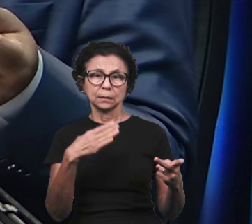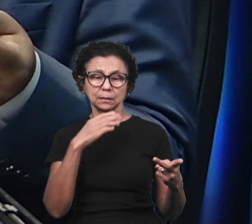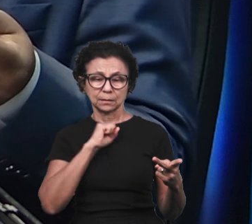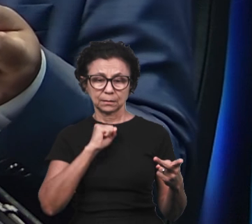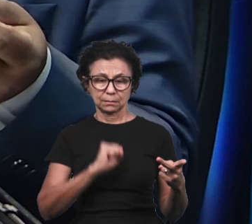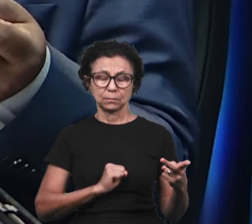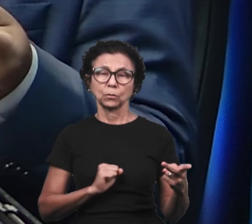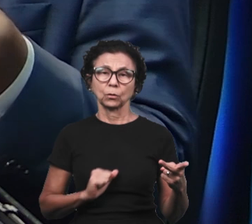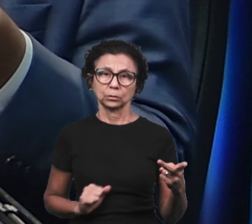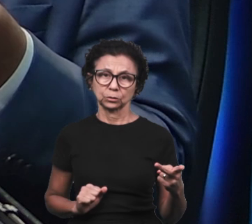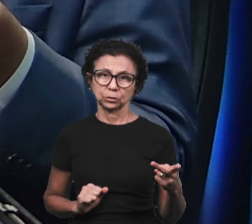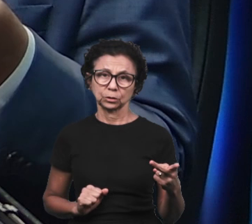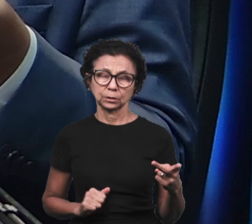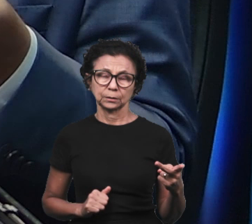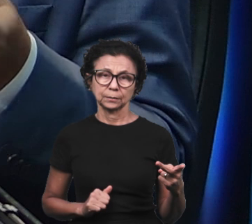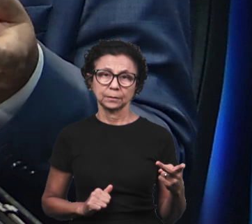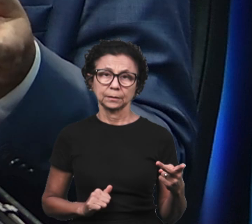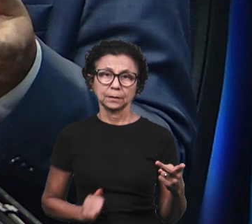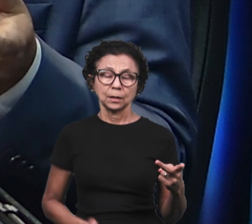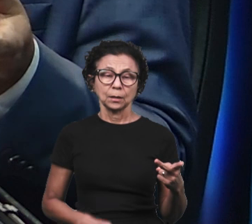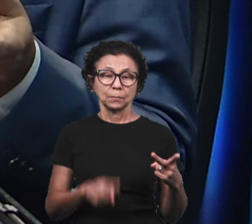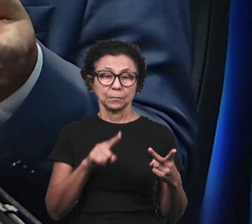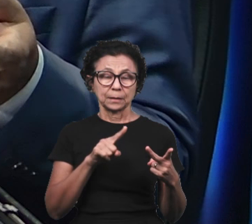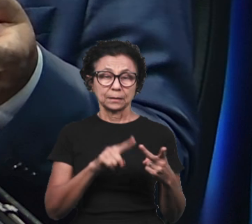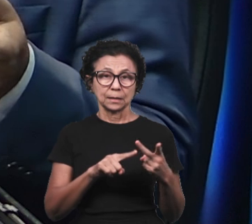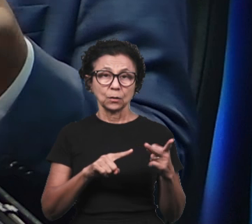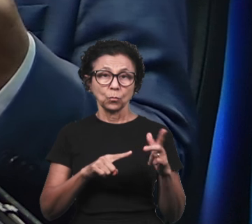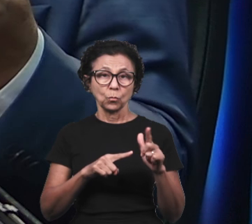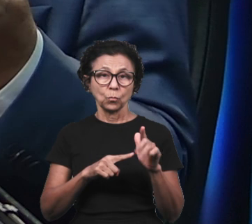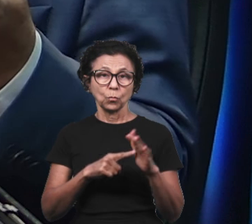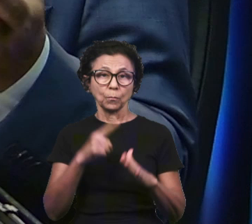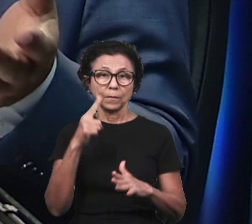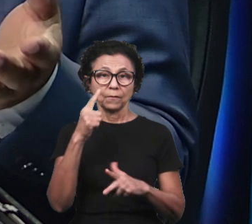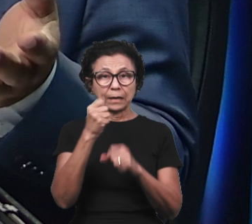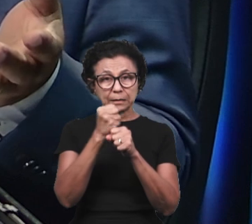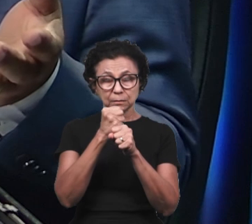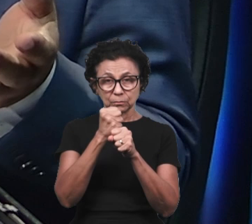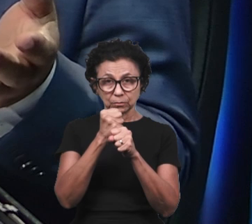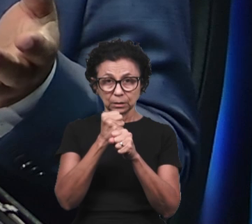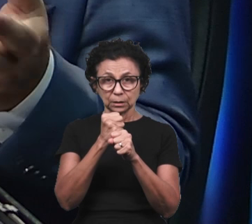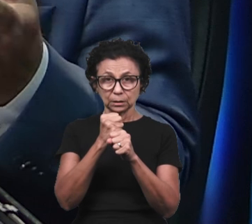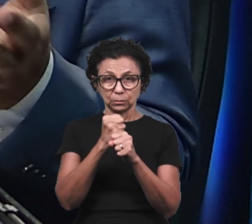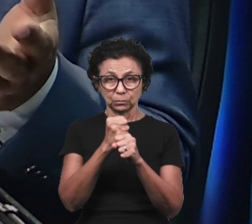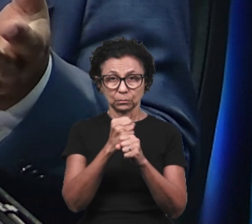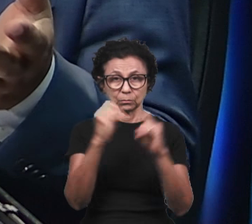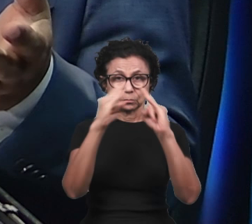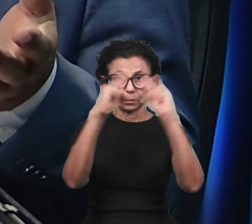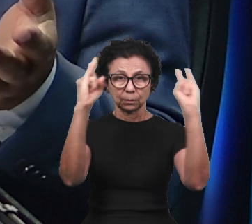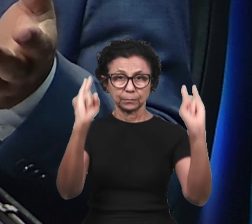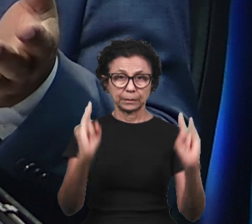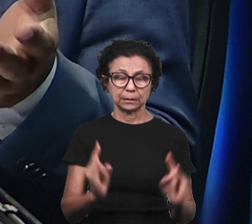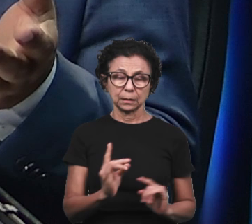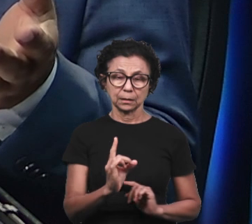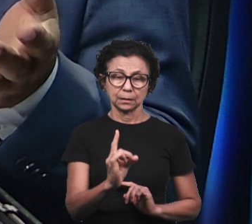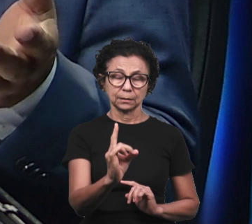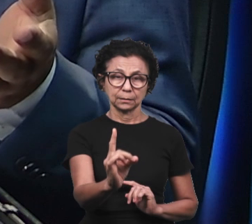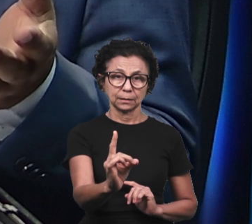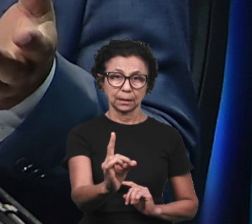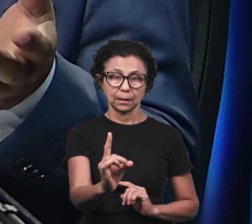dos Santos, diante da Arca da Aliança, que era a presença viva de Deus no meio do